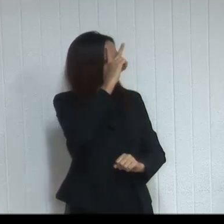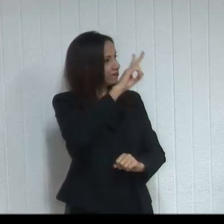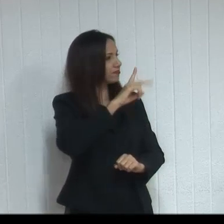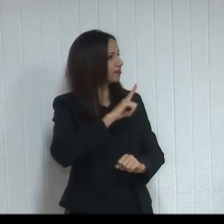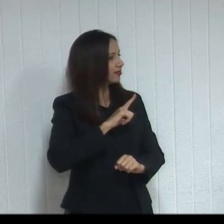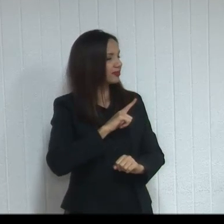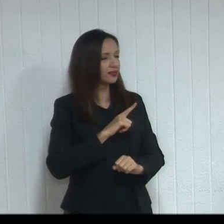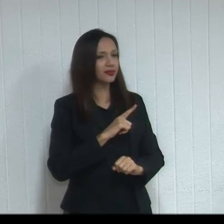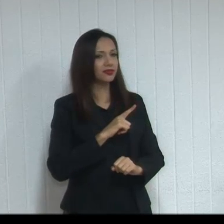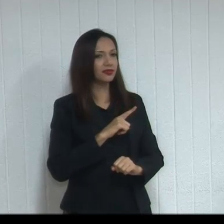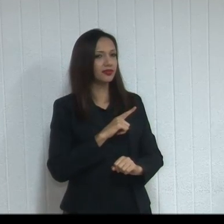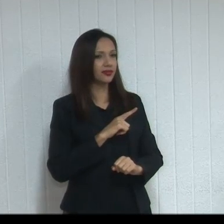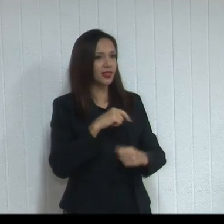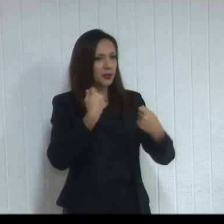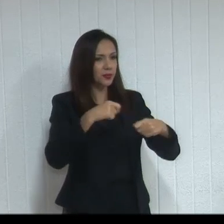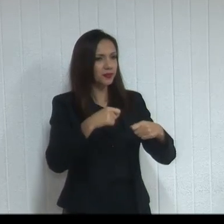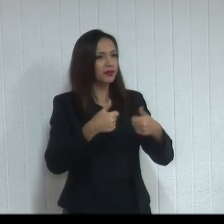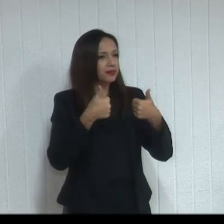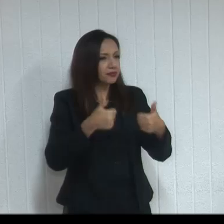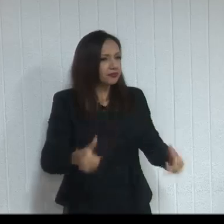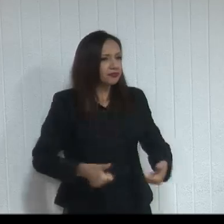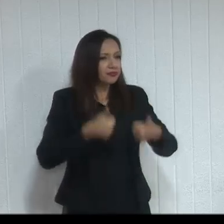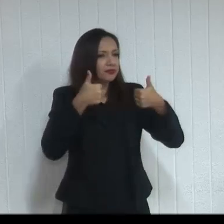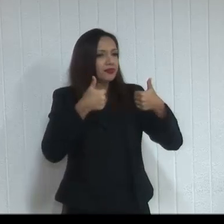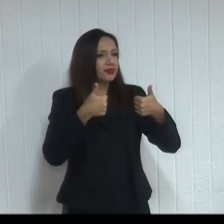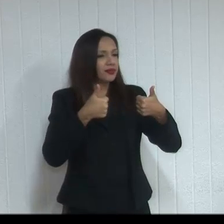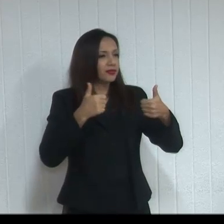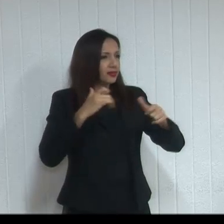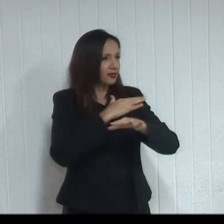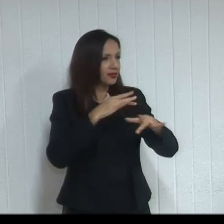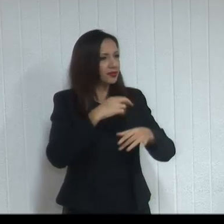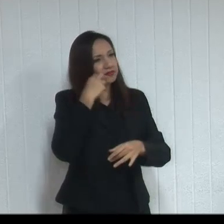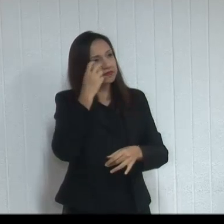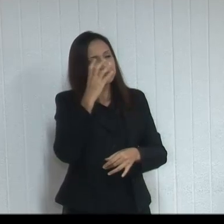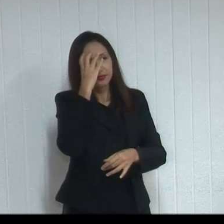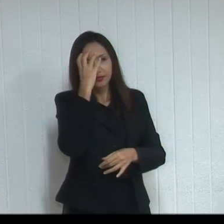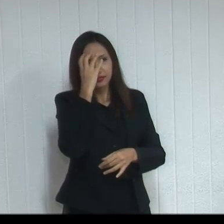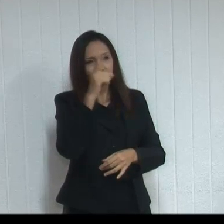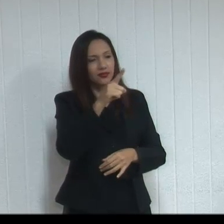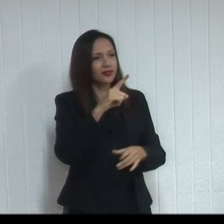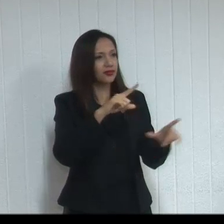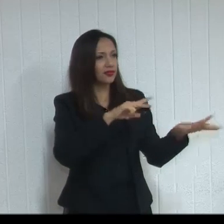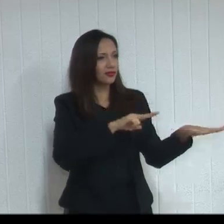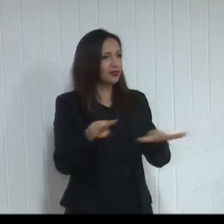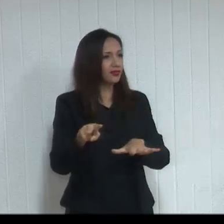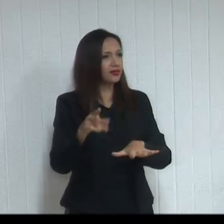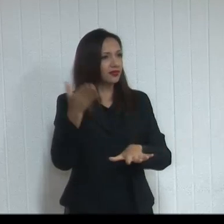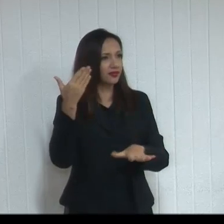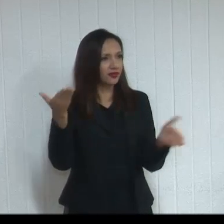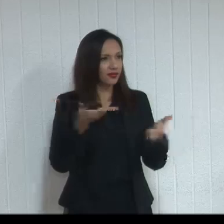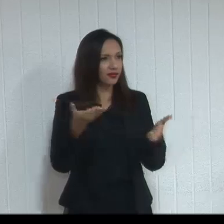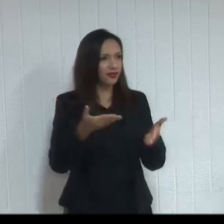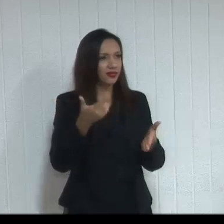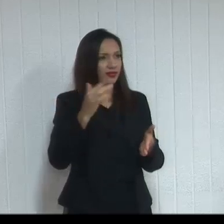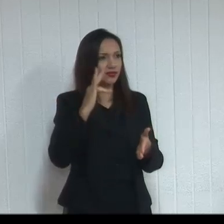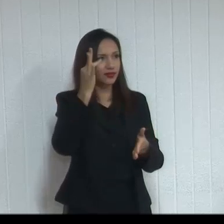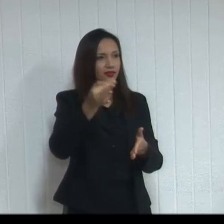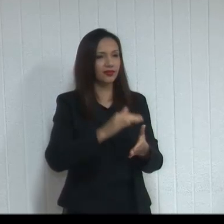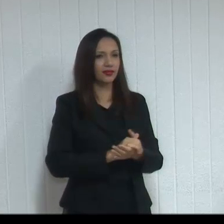que precisa ser o bem da cidade. Então não tenho nenhuma vergonha de colocar. Isso aí estava lá da semana passada, de hoje, pode colocar a